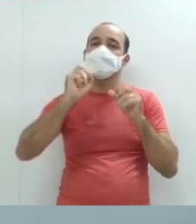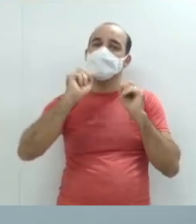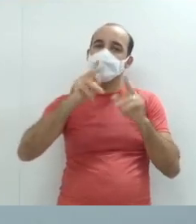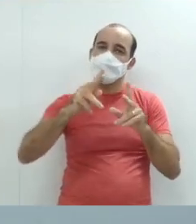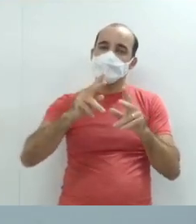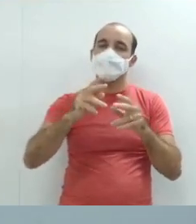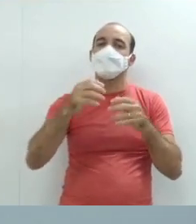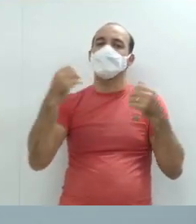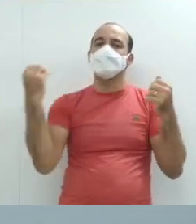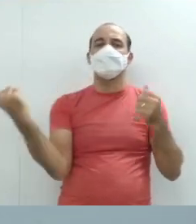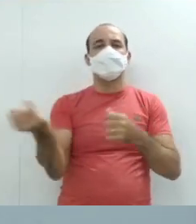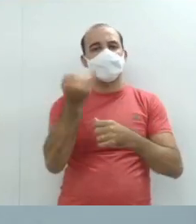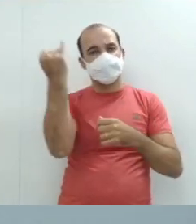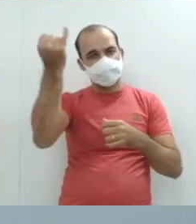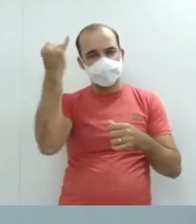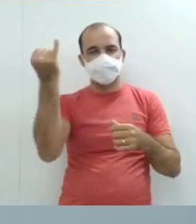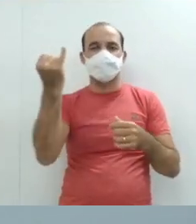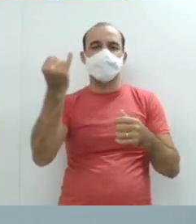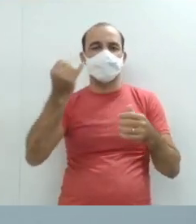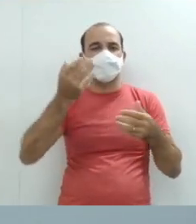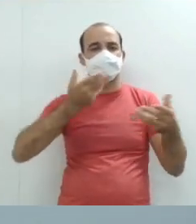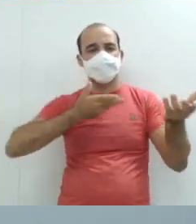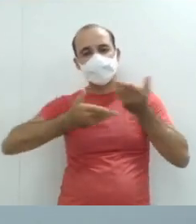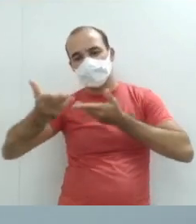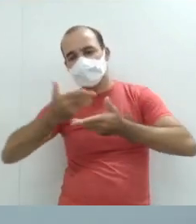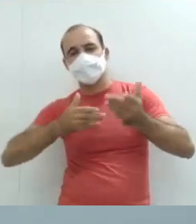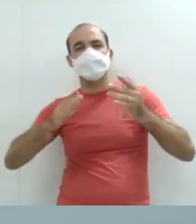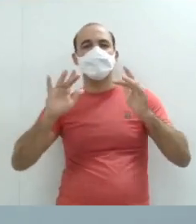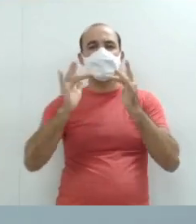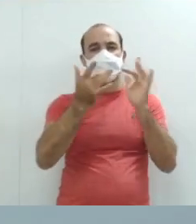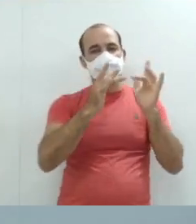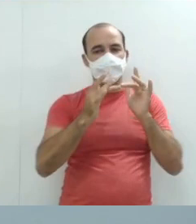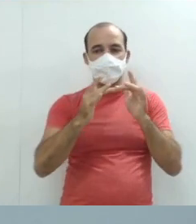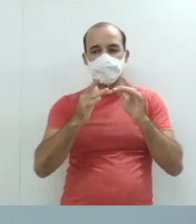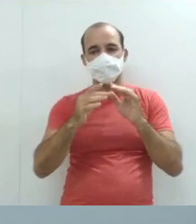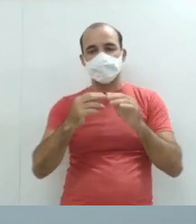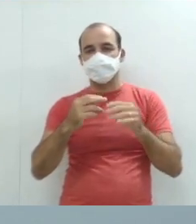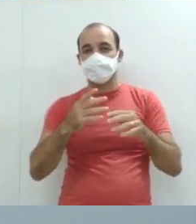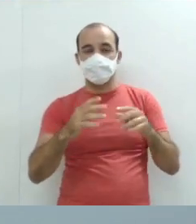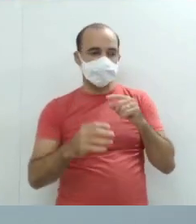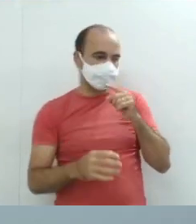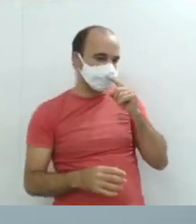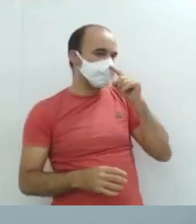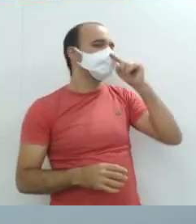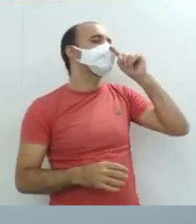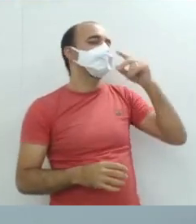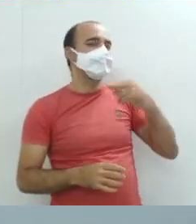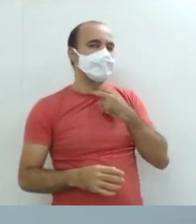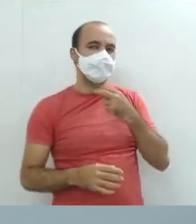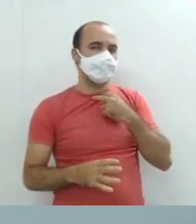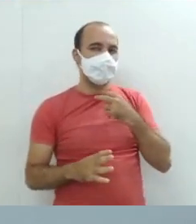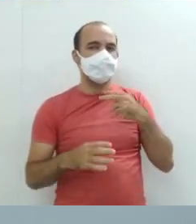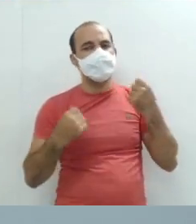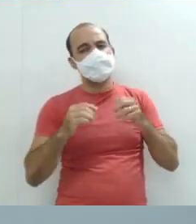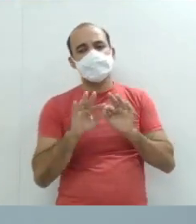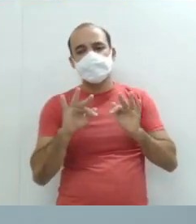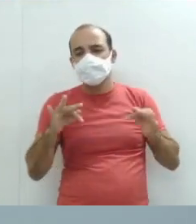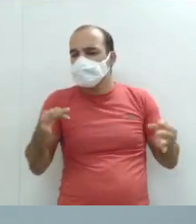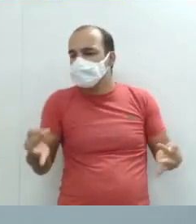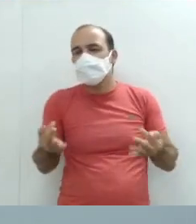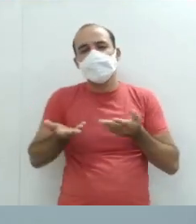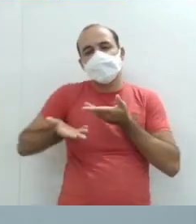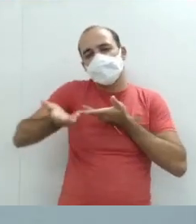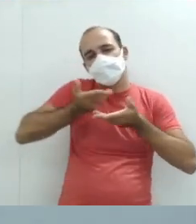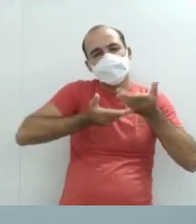que como somos indivíduos, mas não podemos ser egoístas. Precisamos do outro, precisamos conviver com o outro, precisamos